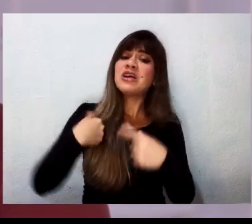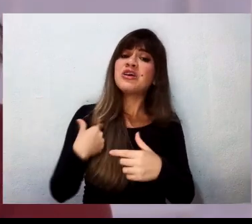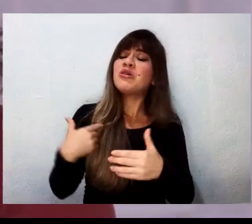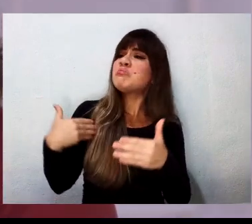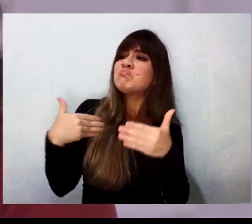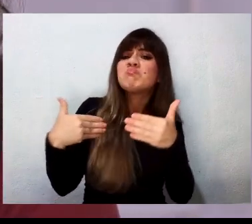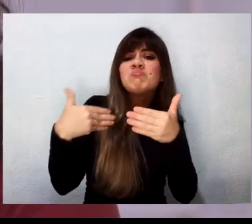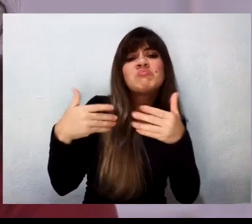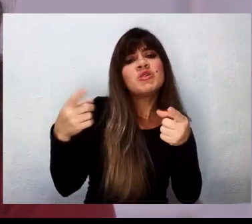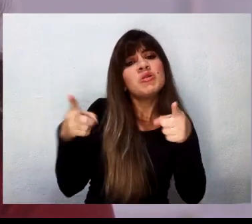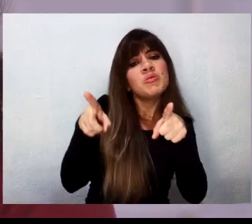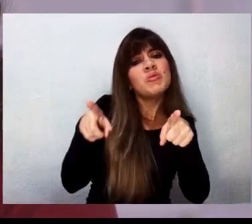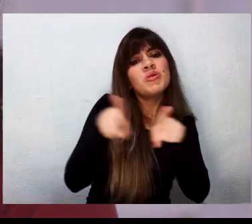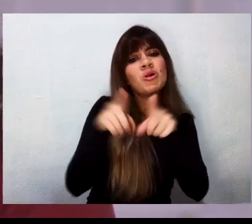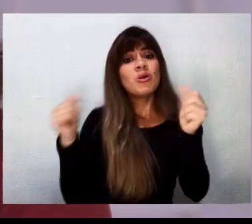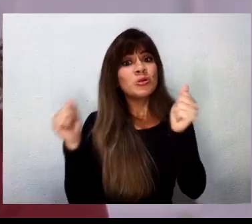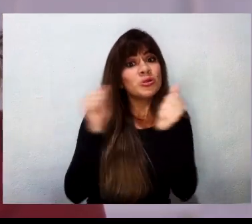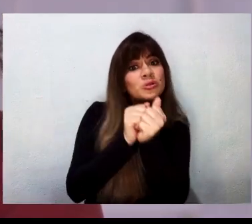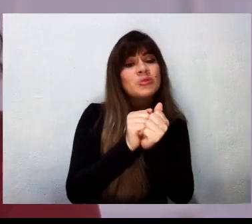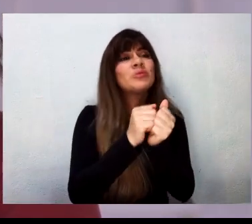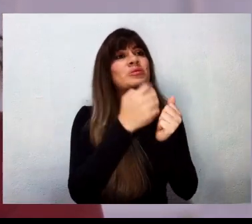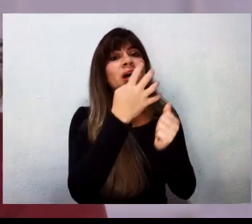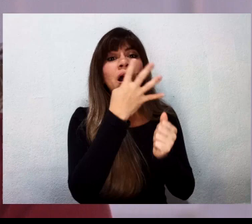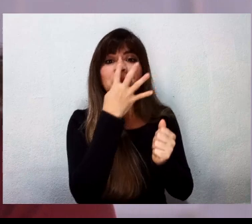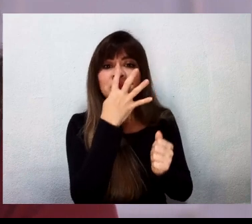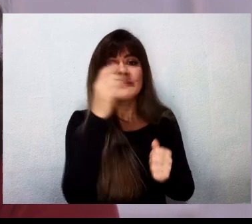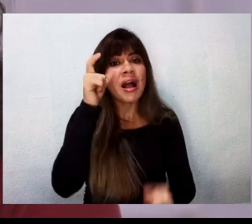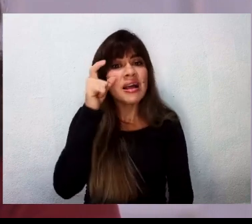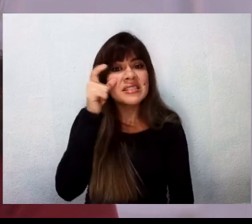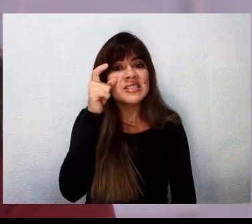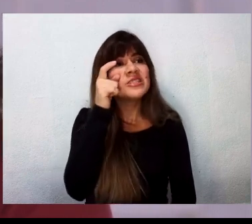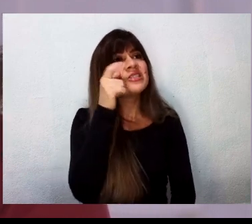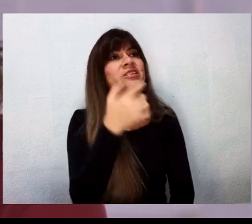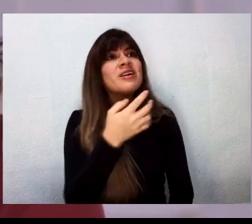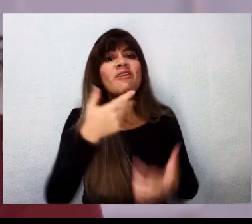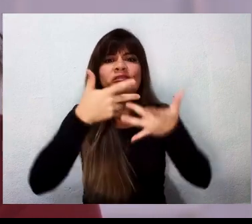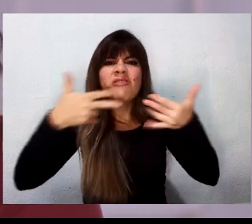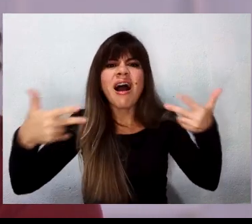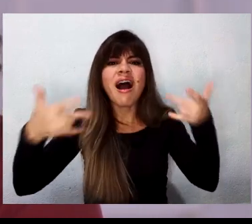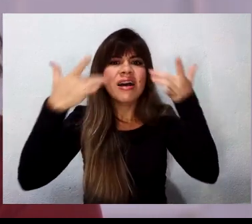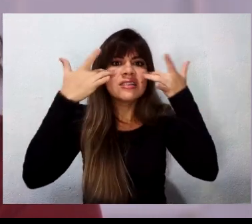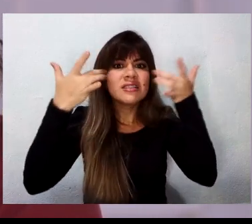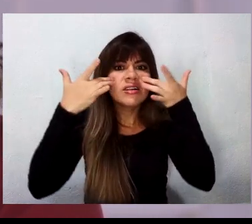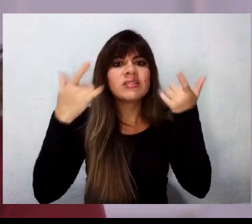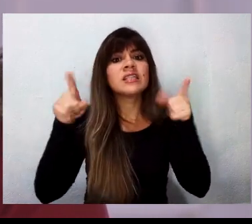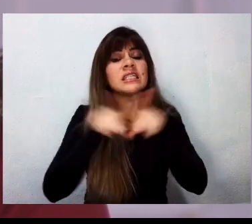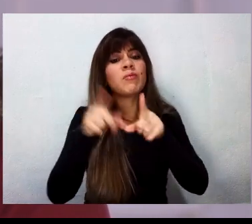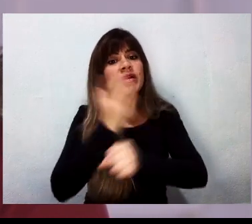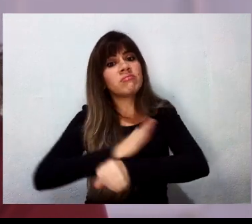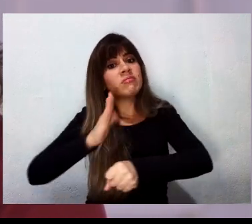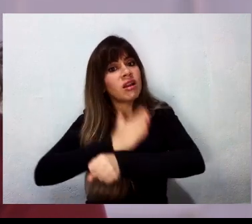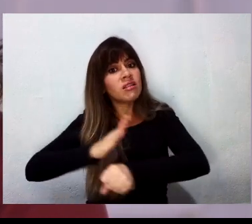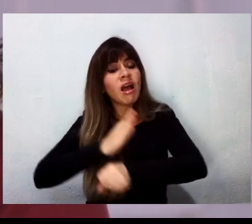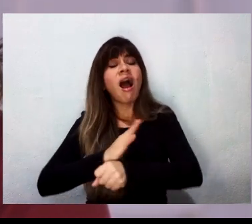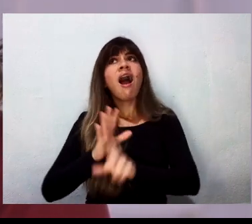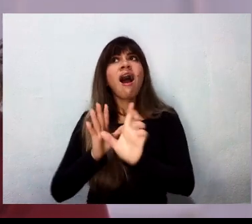aí comecei a me aproximar do grupo, assistir os espetáculos, os ensaios, né?